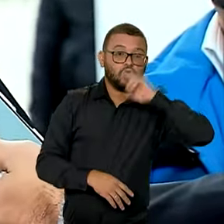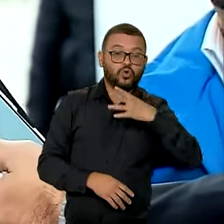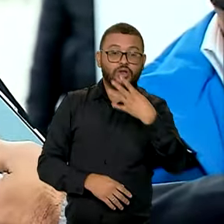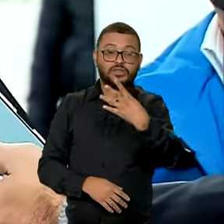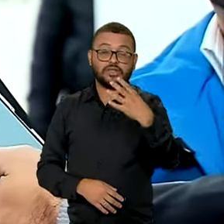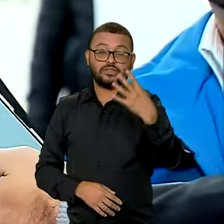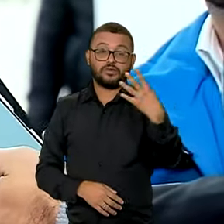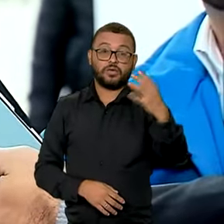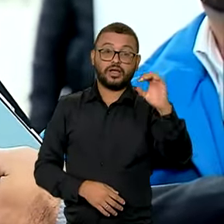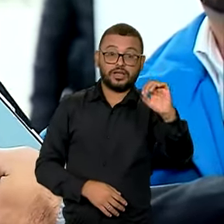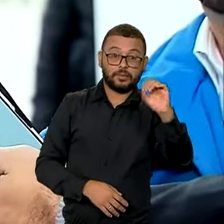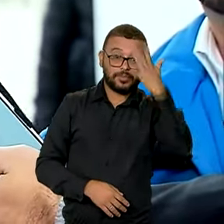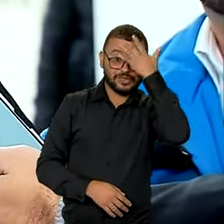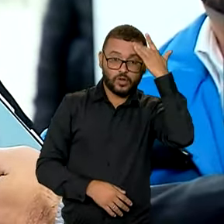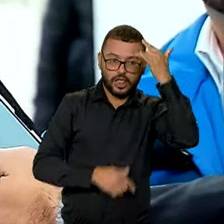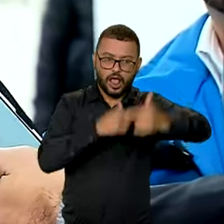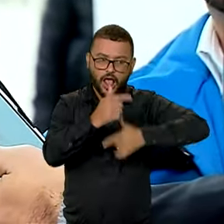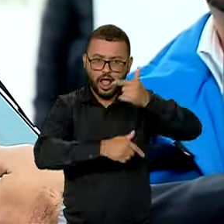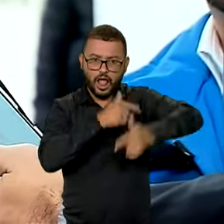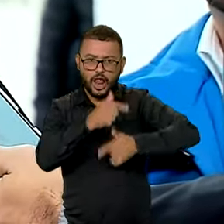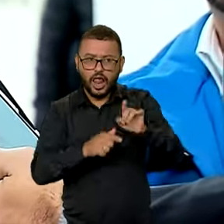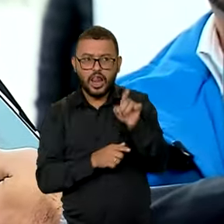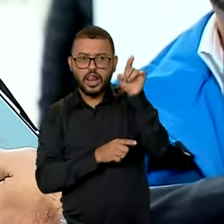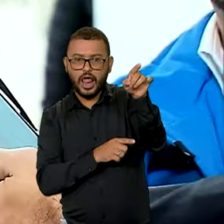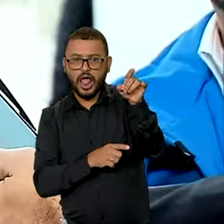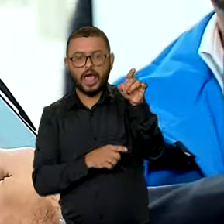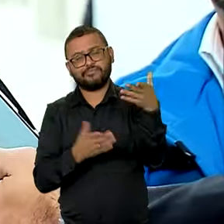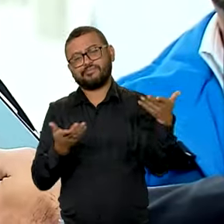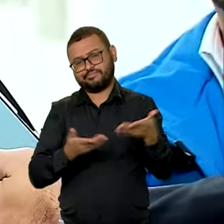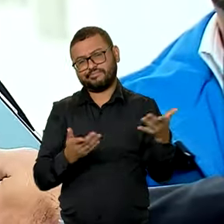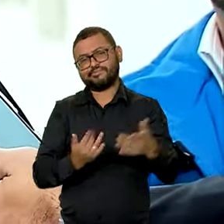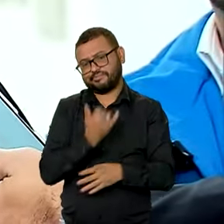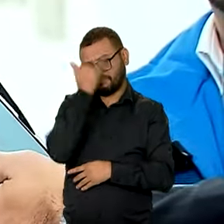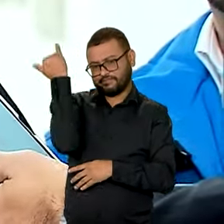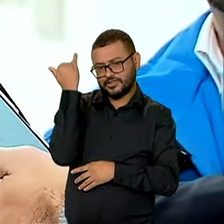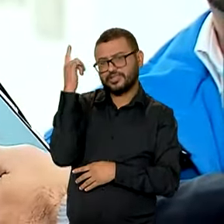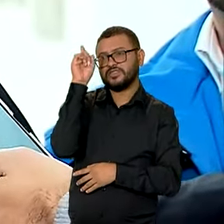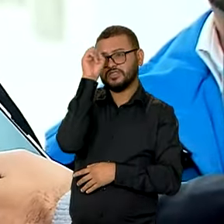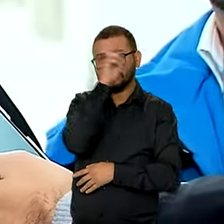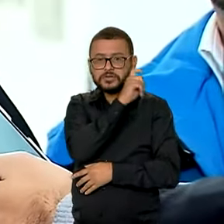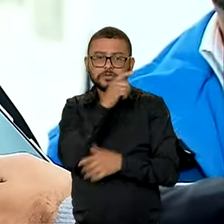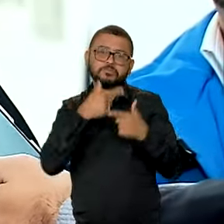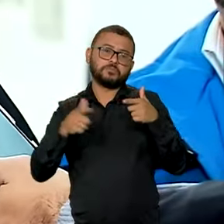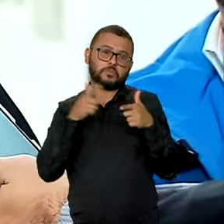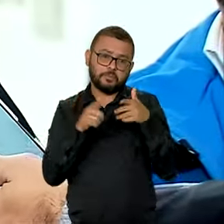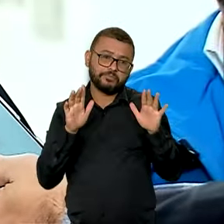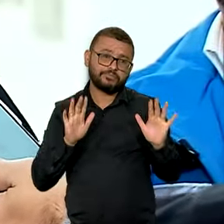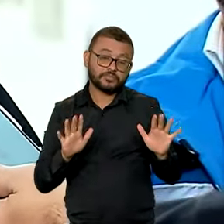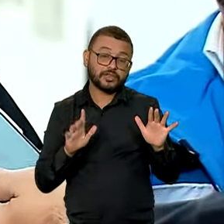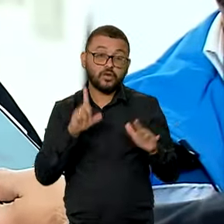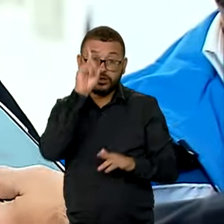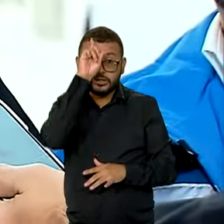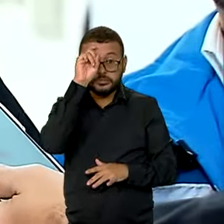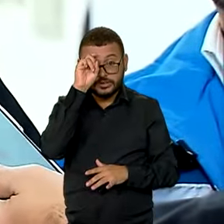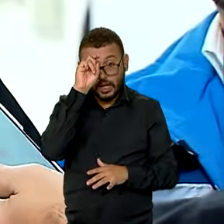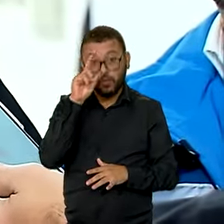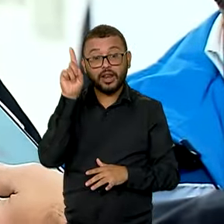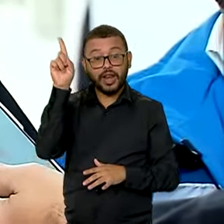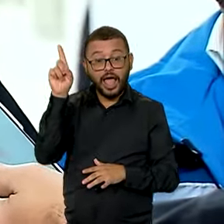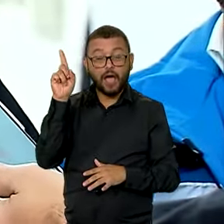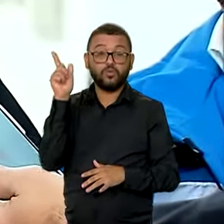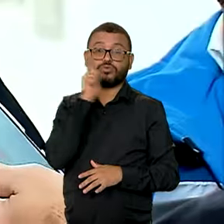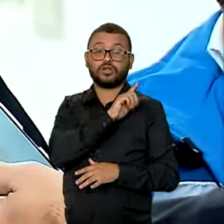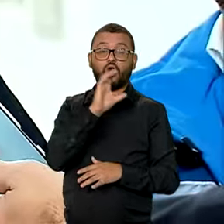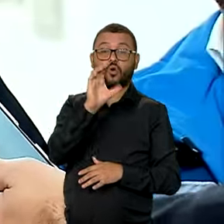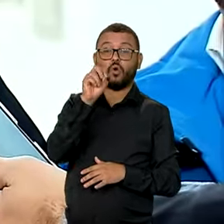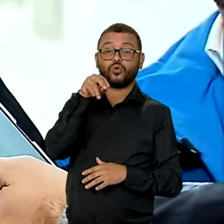profissionais, que vão permitir que nesse momento dramático, que nesse momento importante, o Hospital Conceição possa